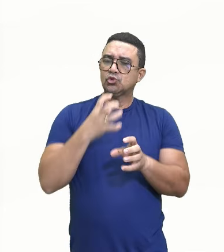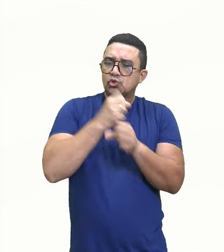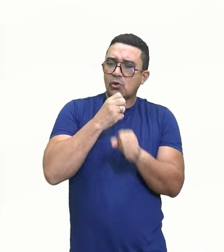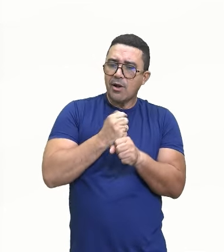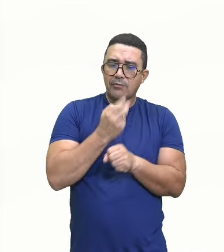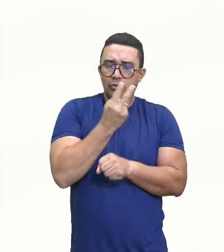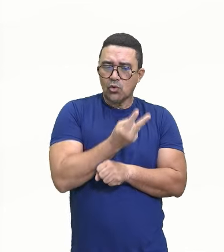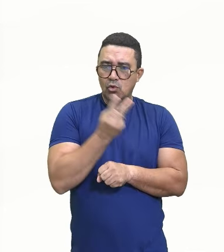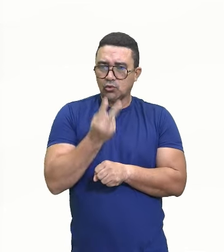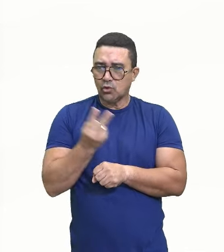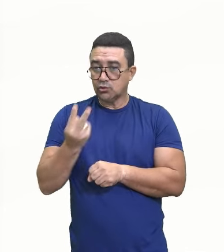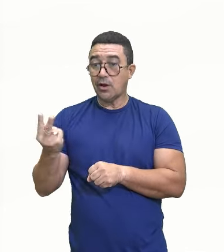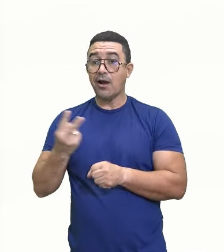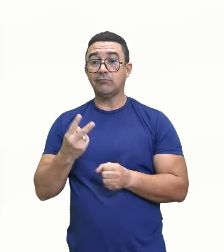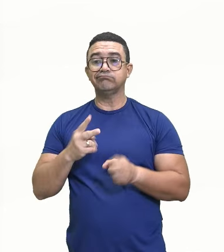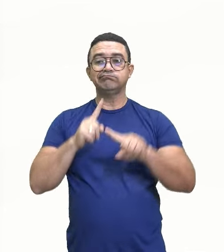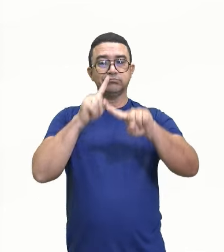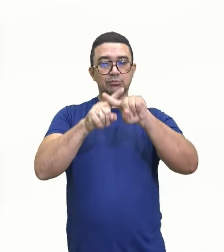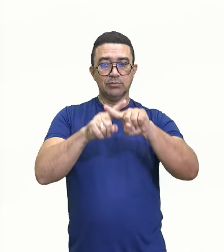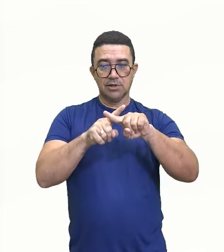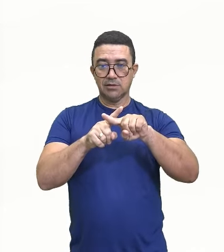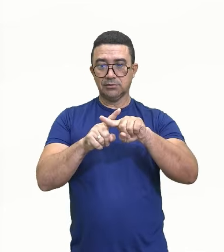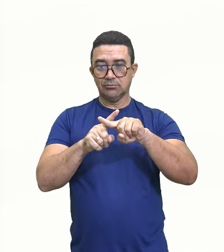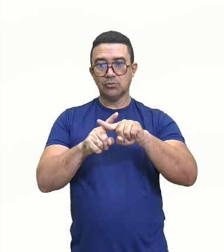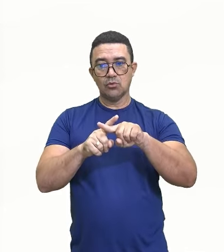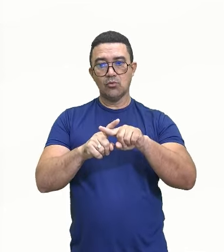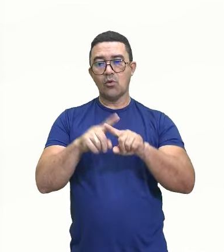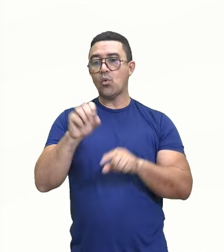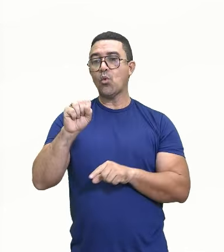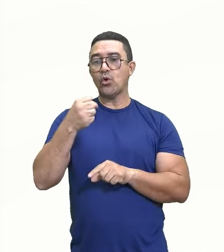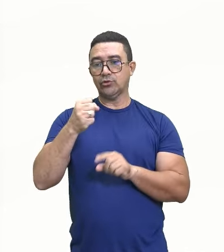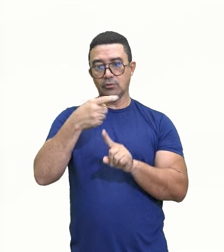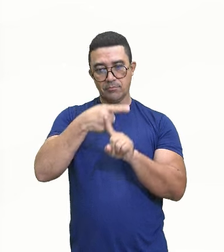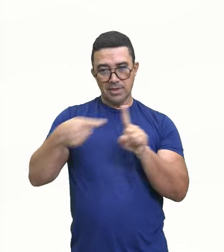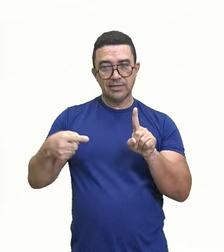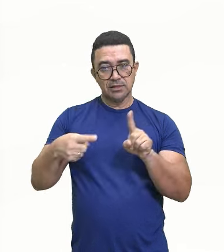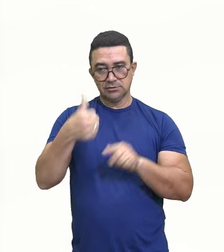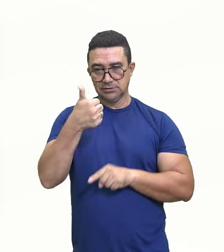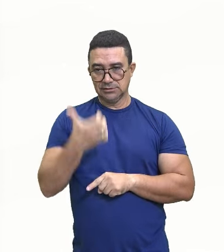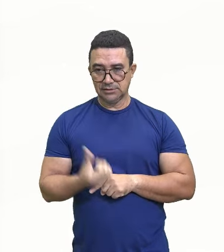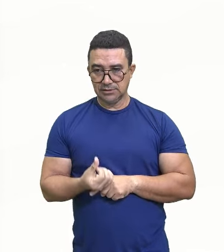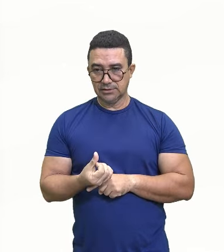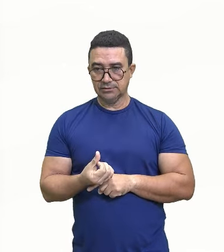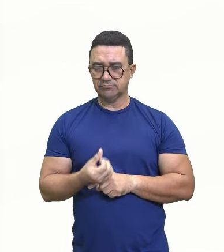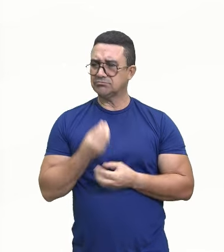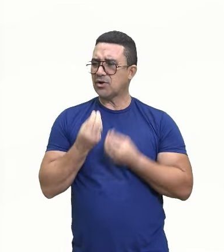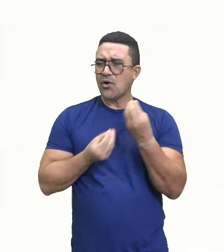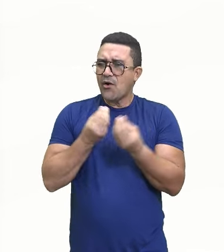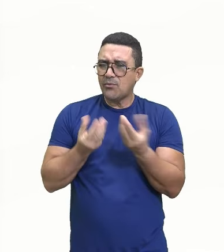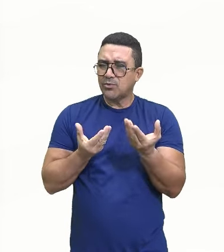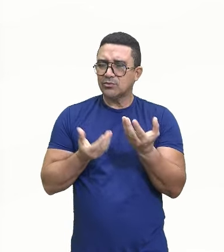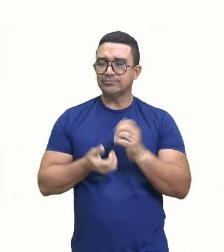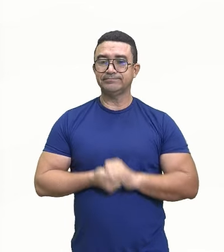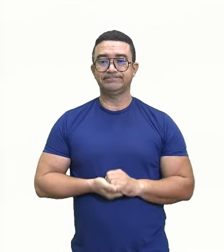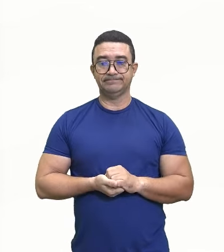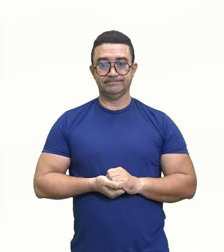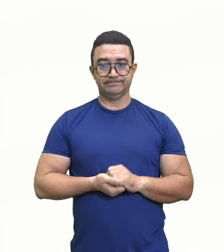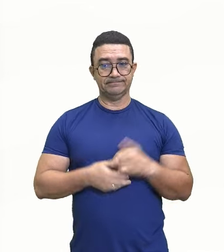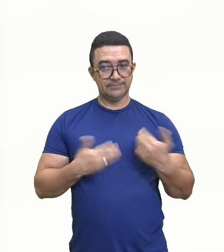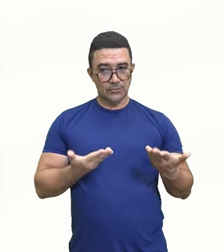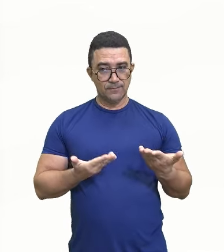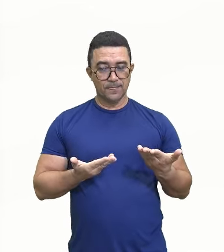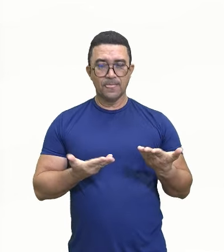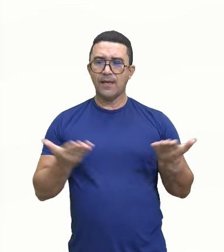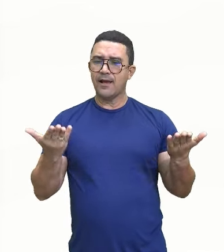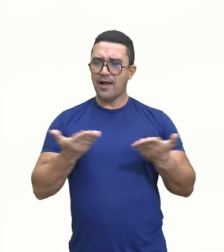hora de multiplicar, eu vou multiplicar por 8, certo? Porque é metade de 16. Como assim, professora? Agora sim nós